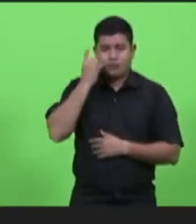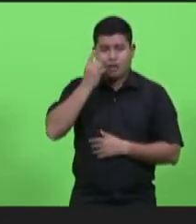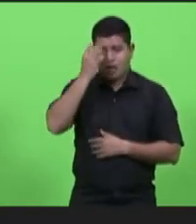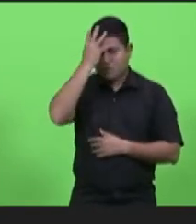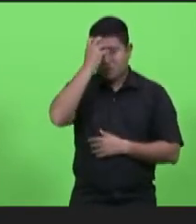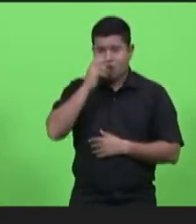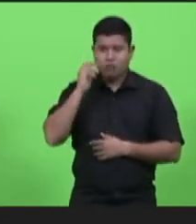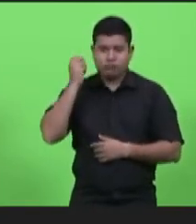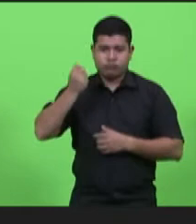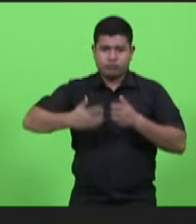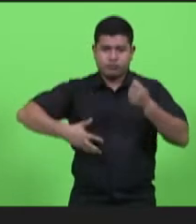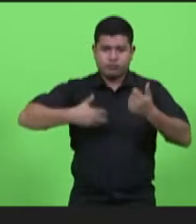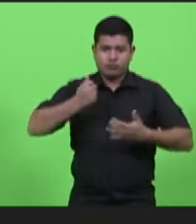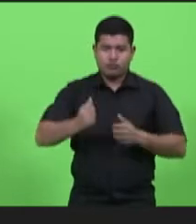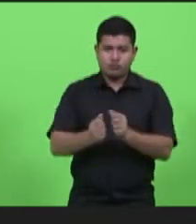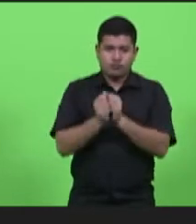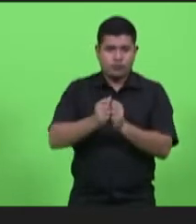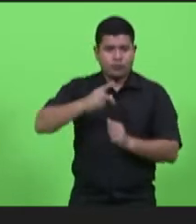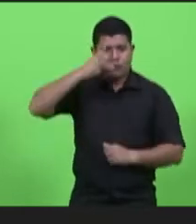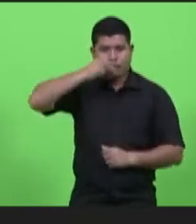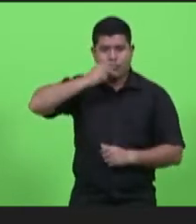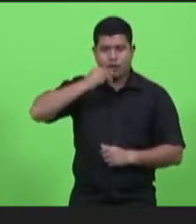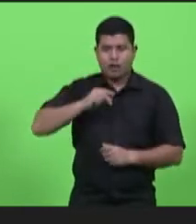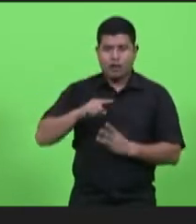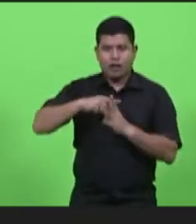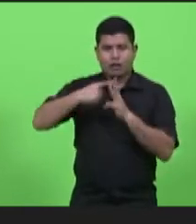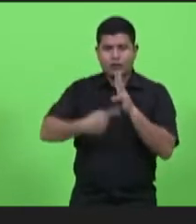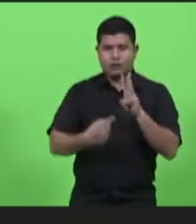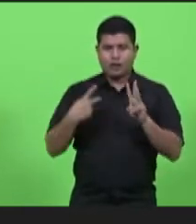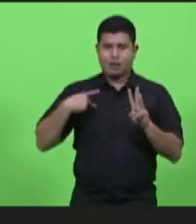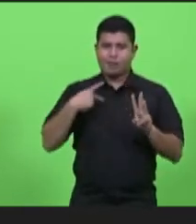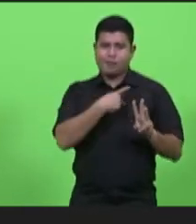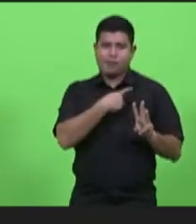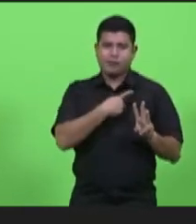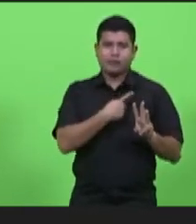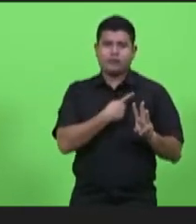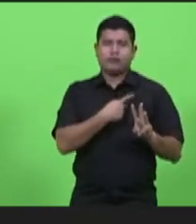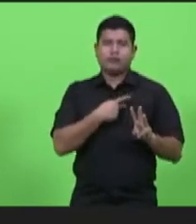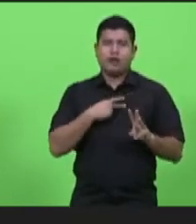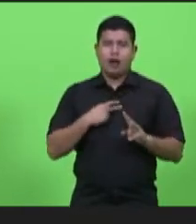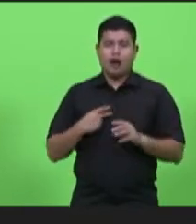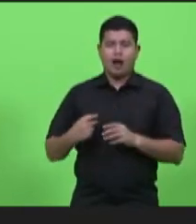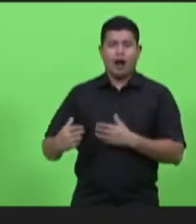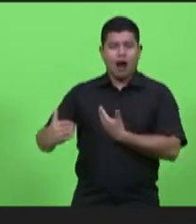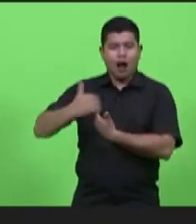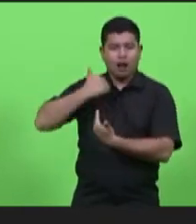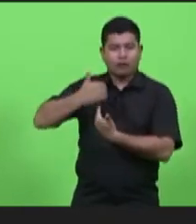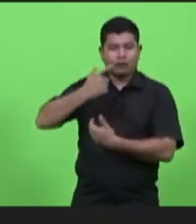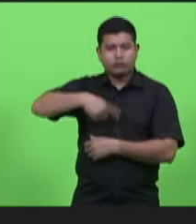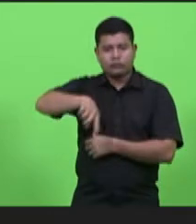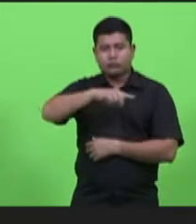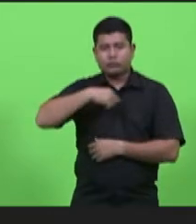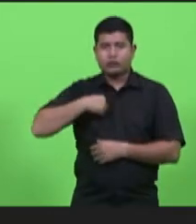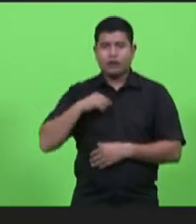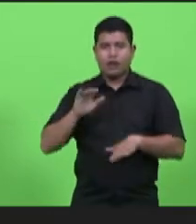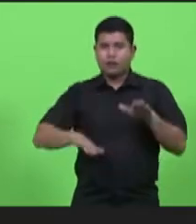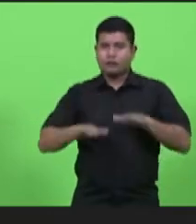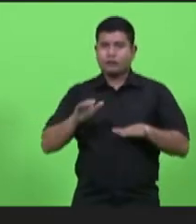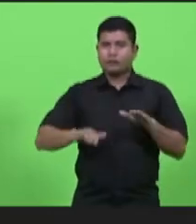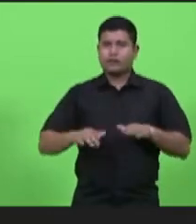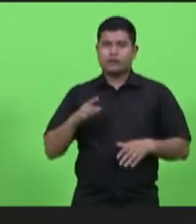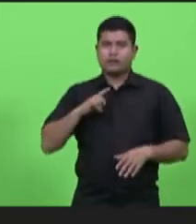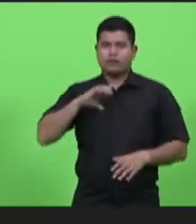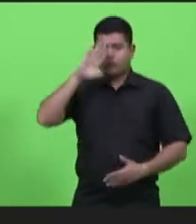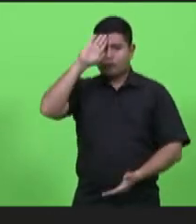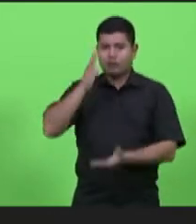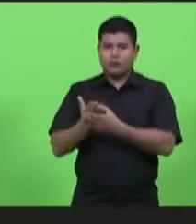dos Santos, acompanhado do Kennedy, que são os nossos pastores, os que nos orientam e, acima de tudo, muitas vezes nos levam a palavra de fé no